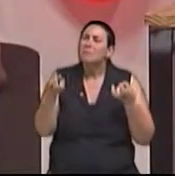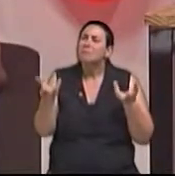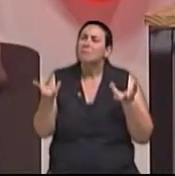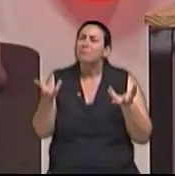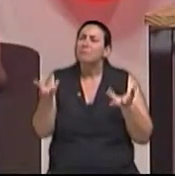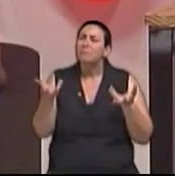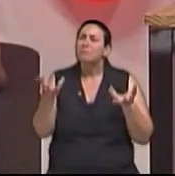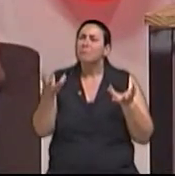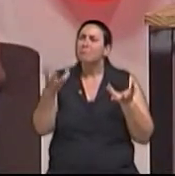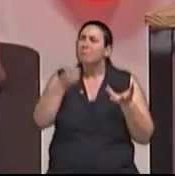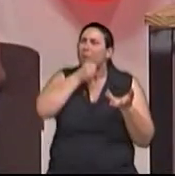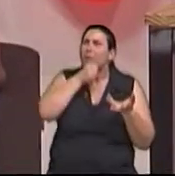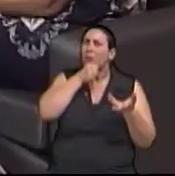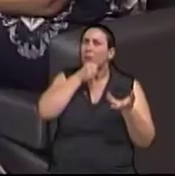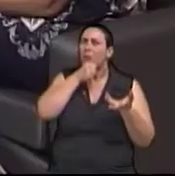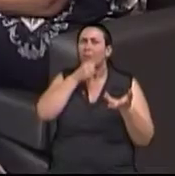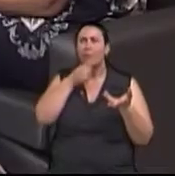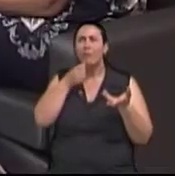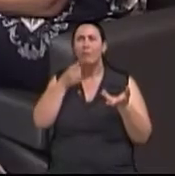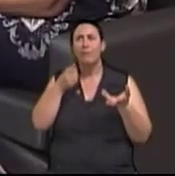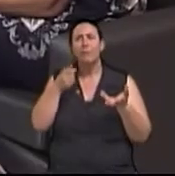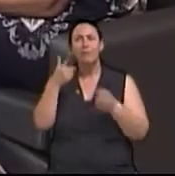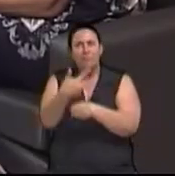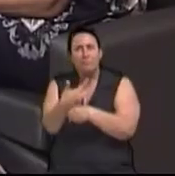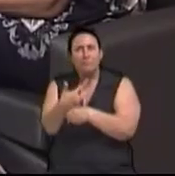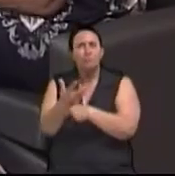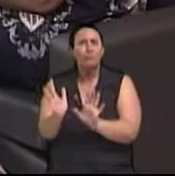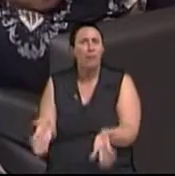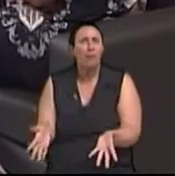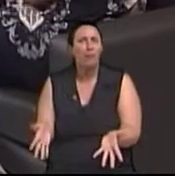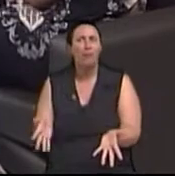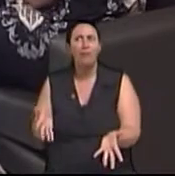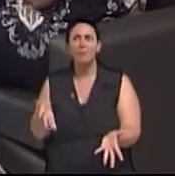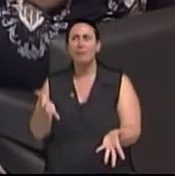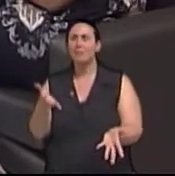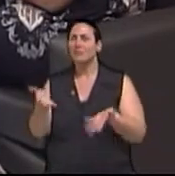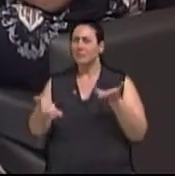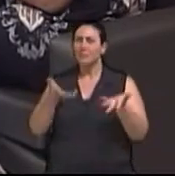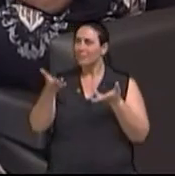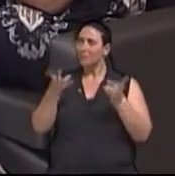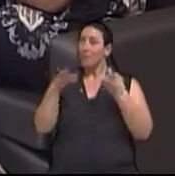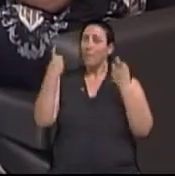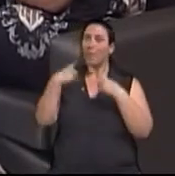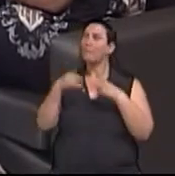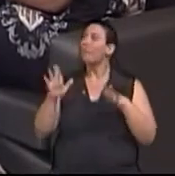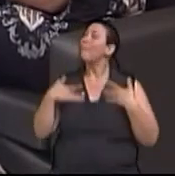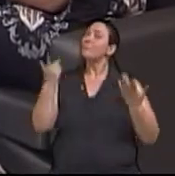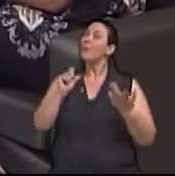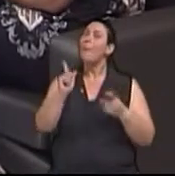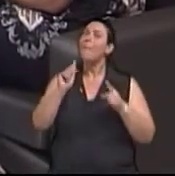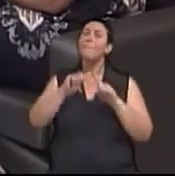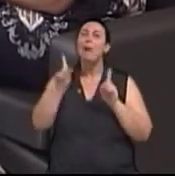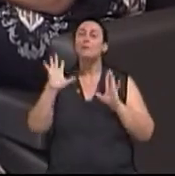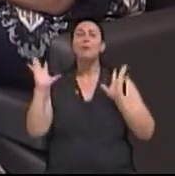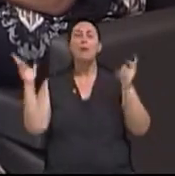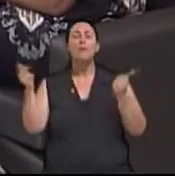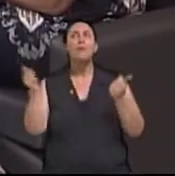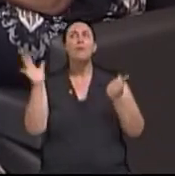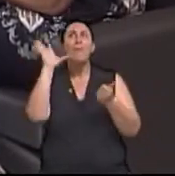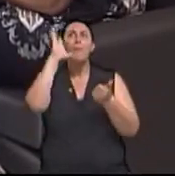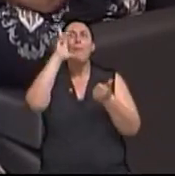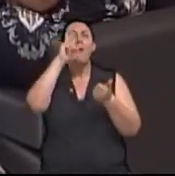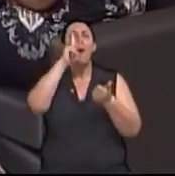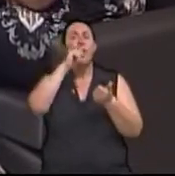ficou velho é de repente é de repente que a gente se dá conta não é de repente que a gente fica velho mas é de repente que os outros se dão conta